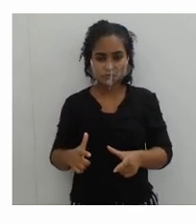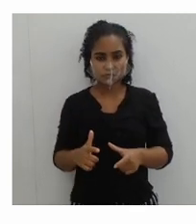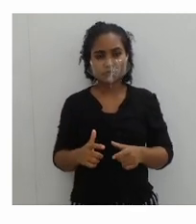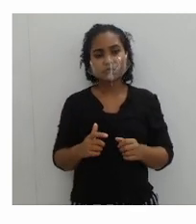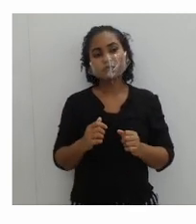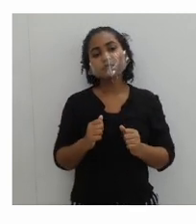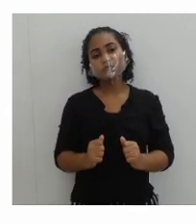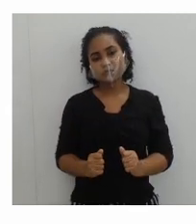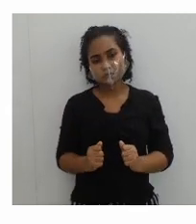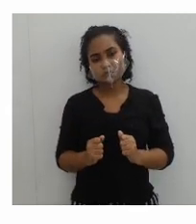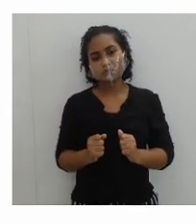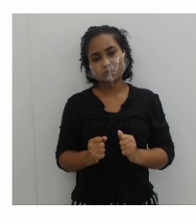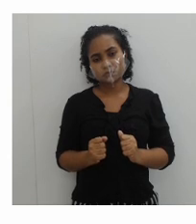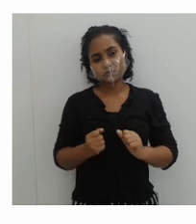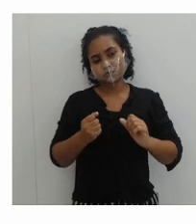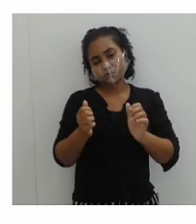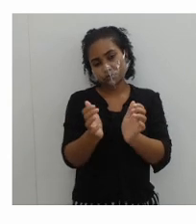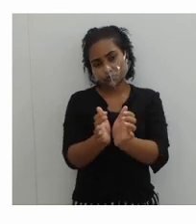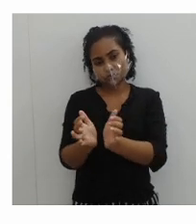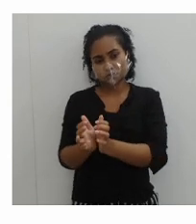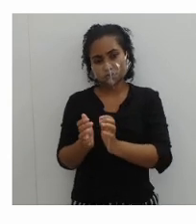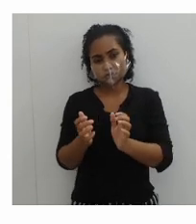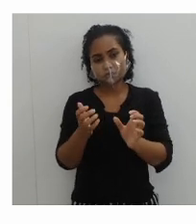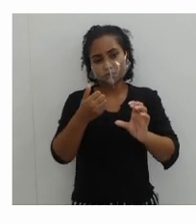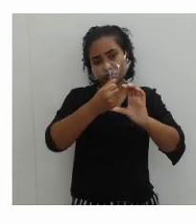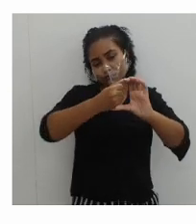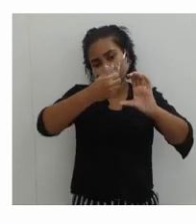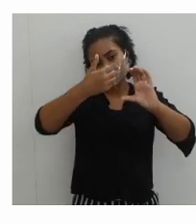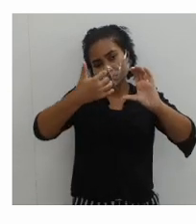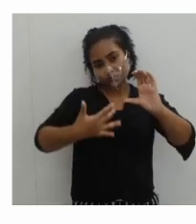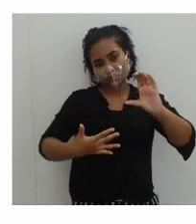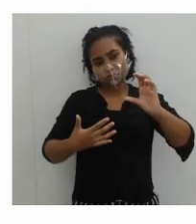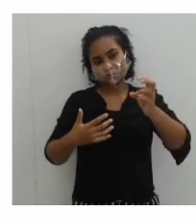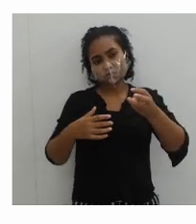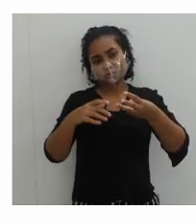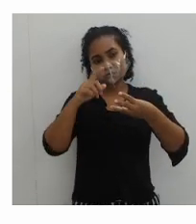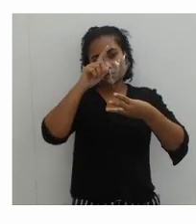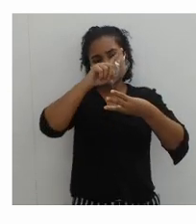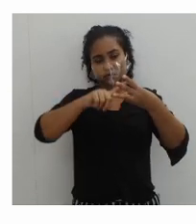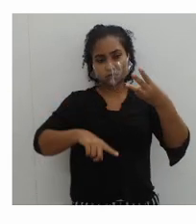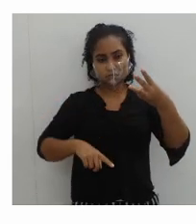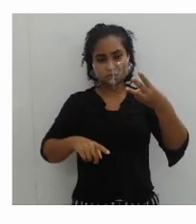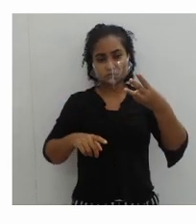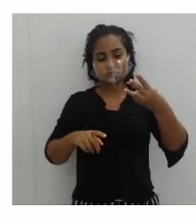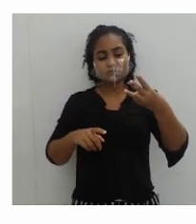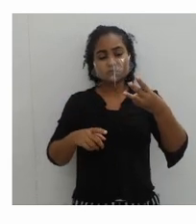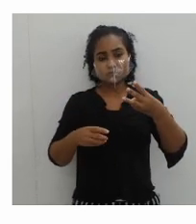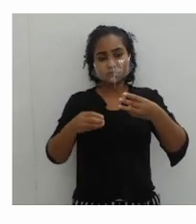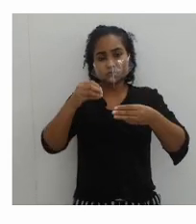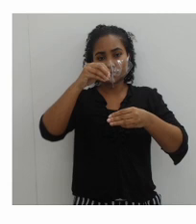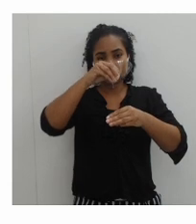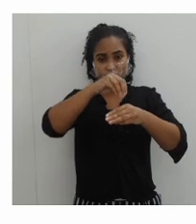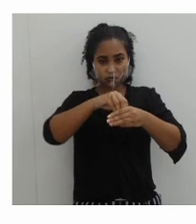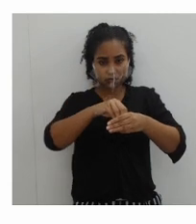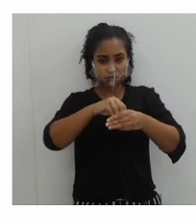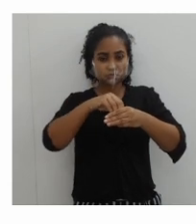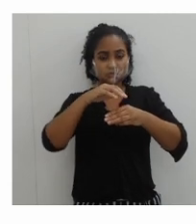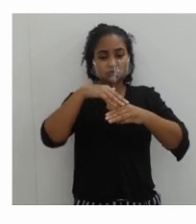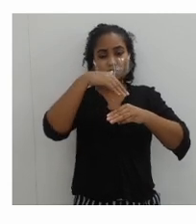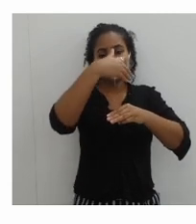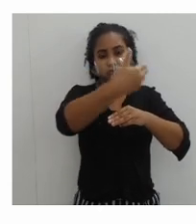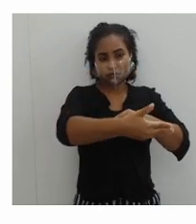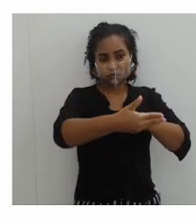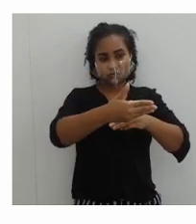que se localizam um hospedeiro, a gente pode classificar eles em sendo endoparasitas, ectoparasitas